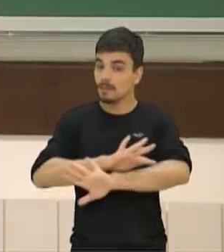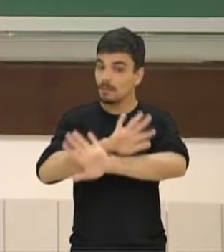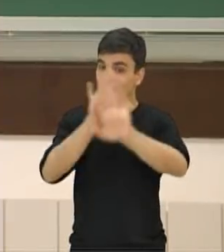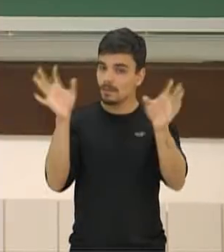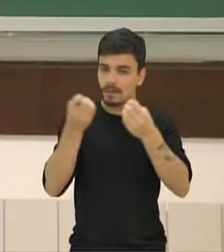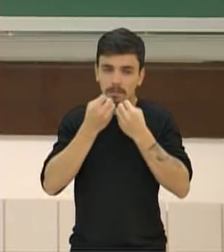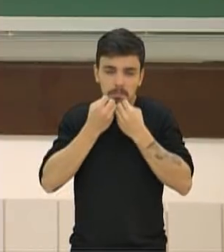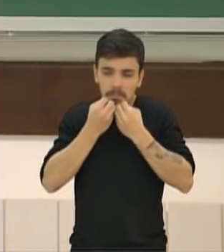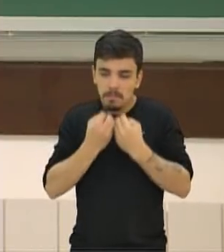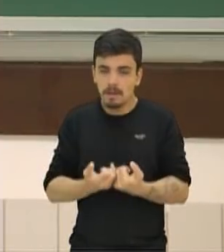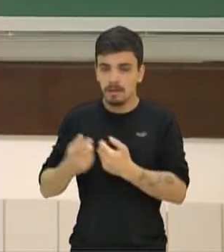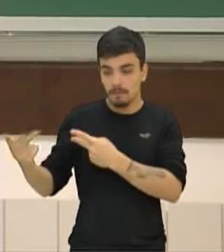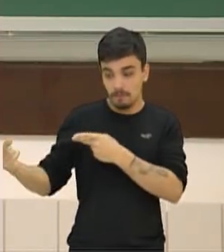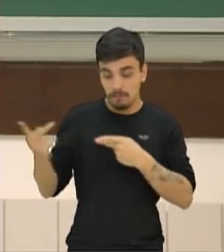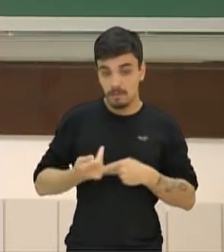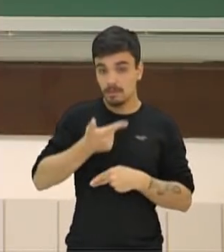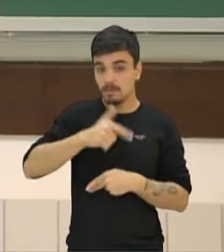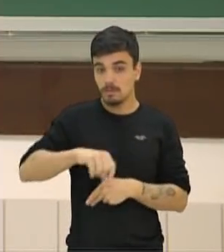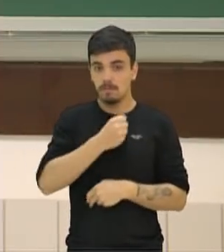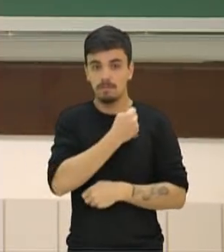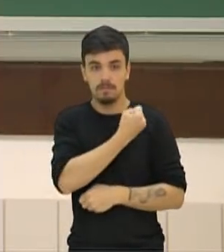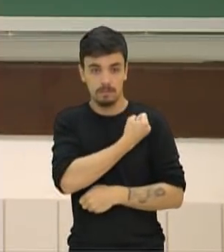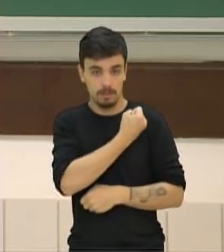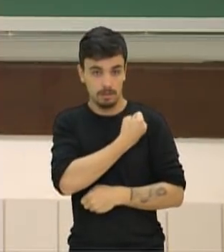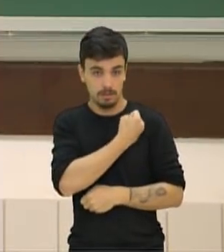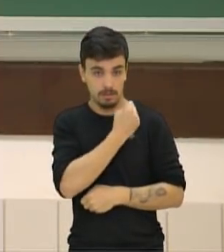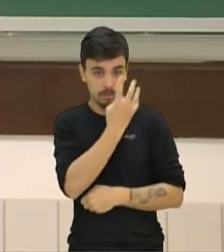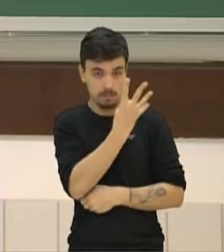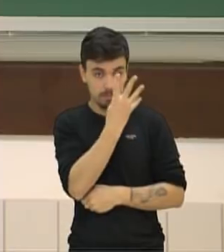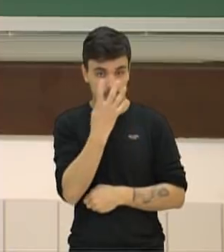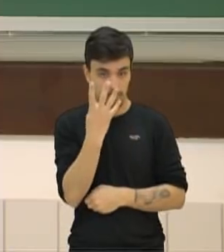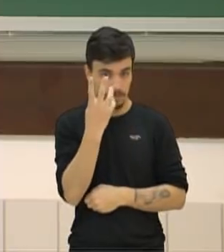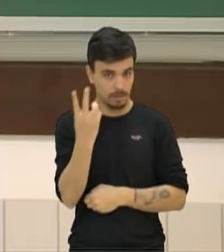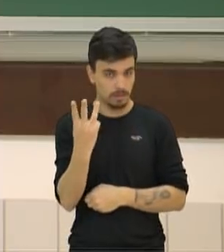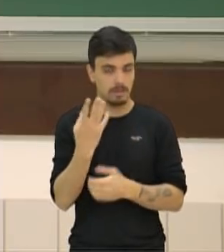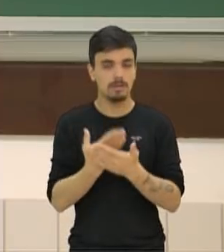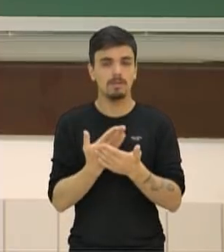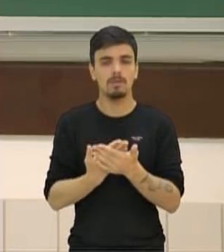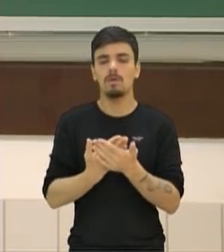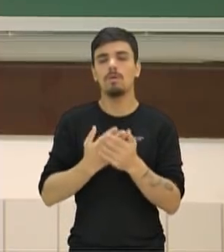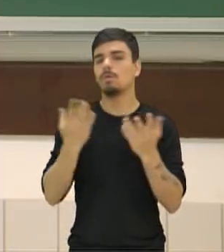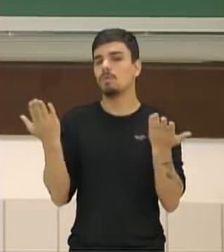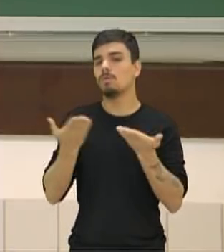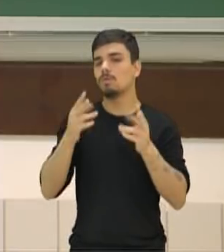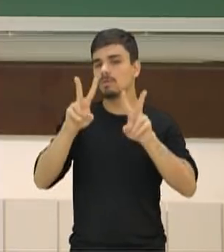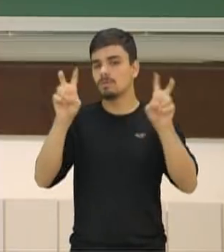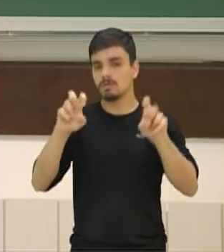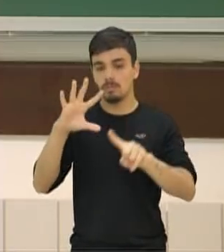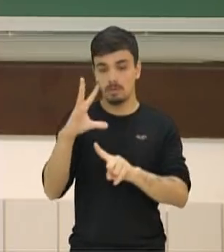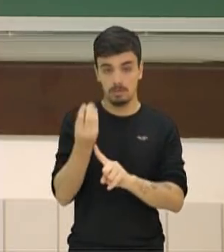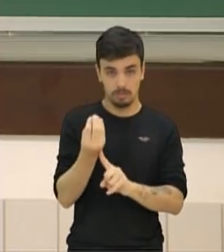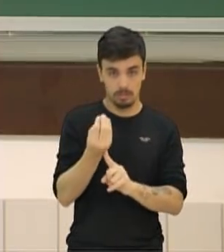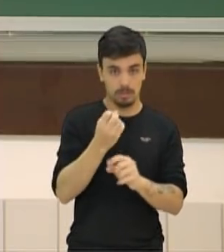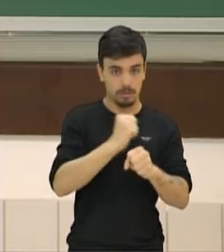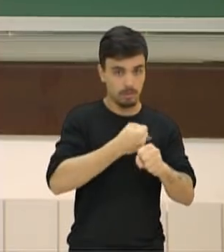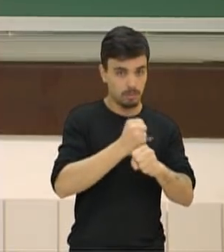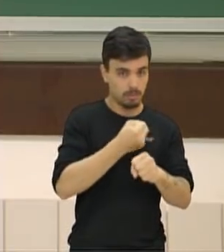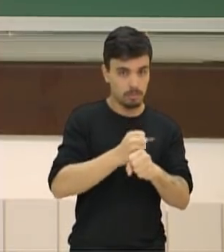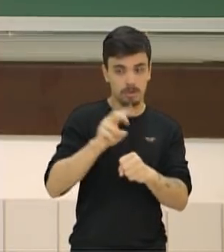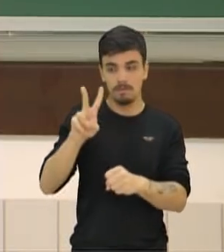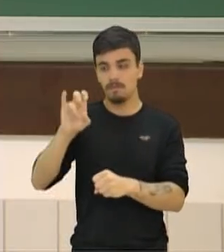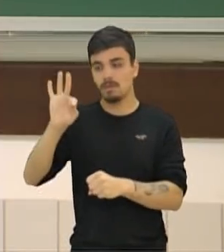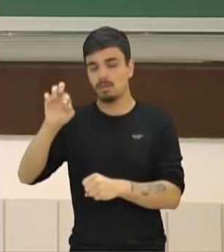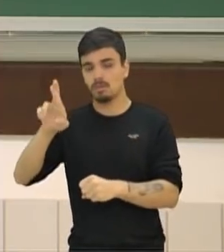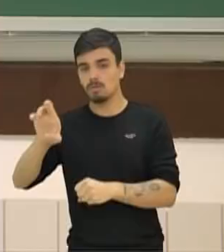Olá, sejam bem-vindos à aula 43. Hoje a gente vai falar sobre as obras de Vítor Meirelles, né? O contexto, a prática, os elementos